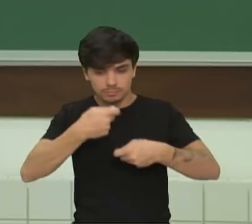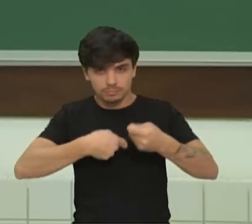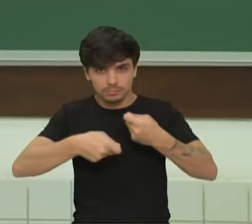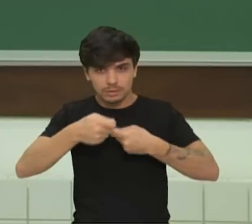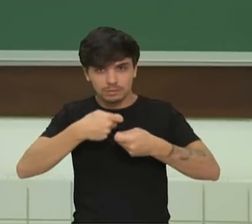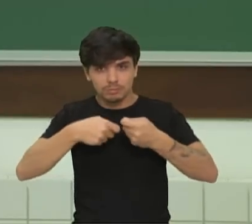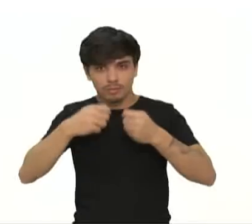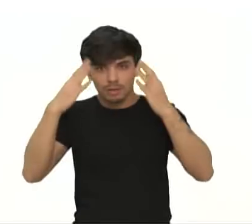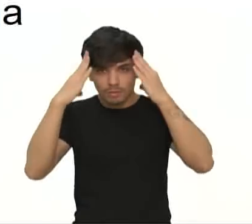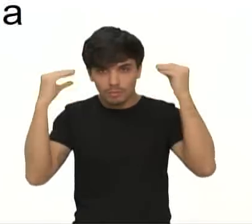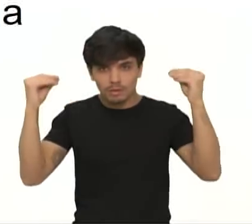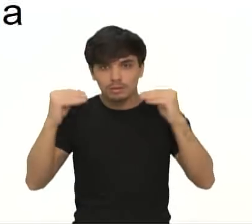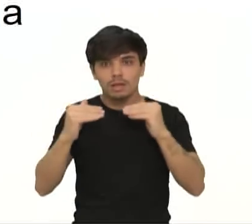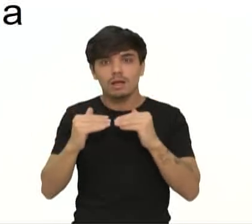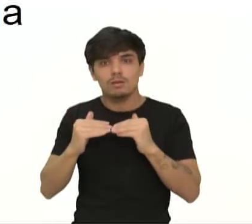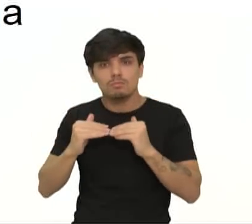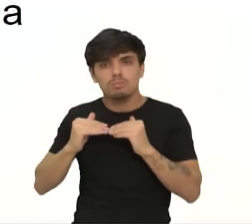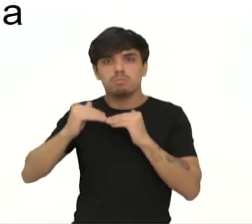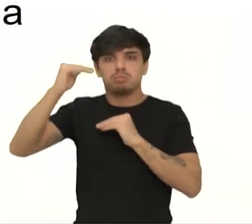cresceu.